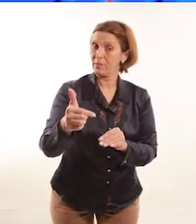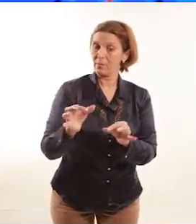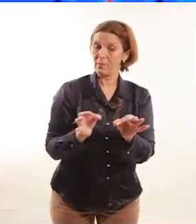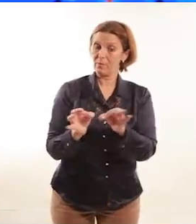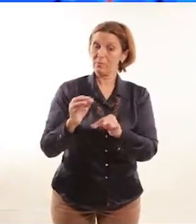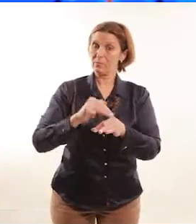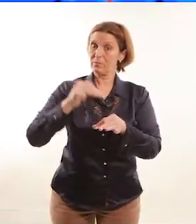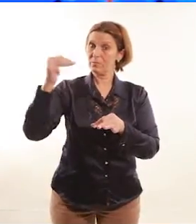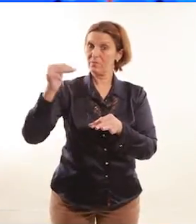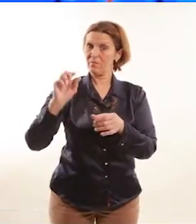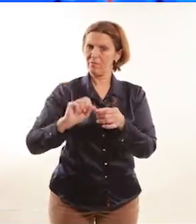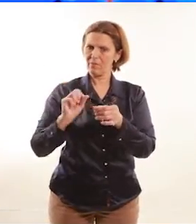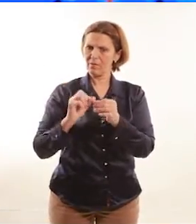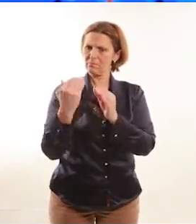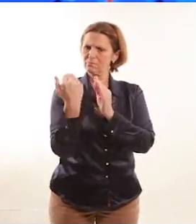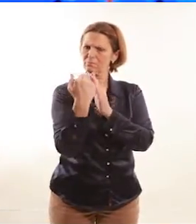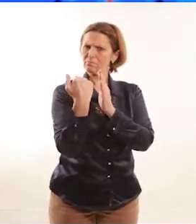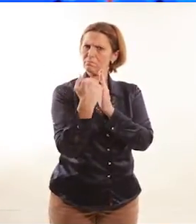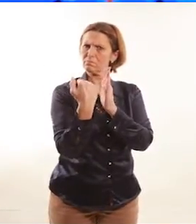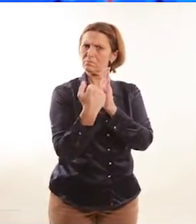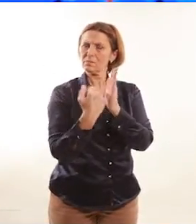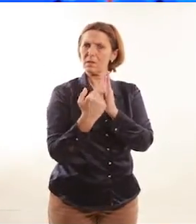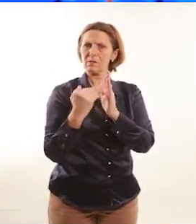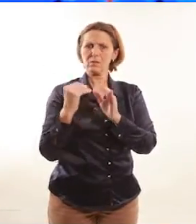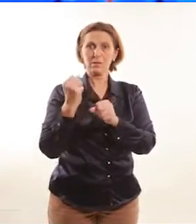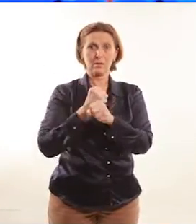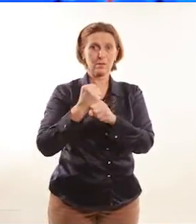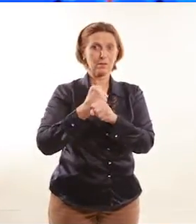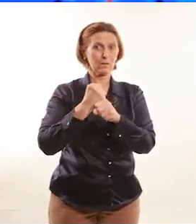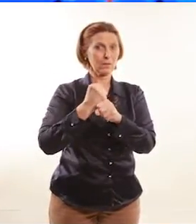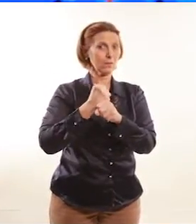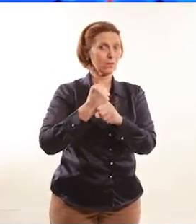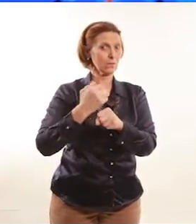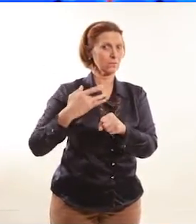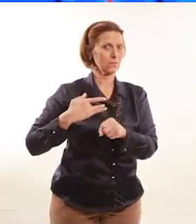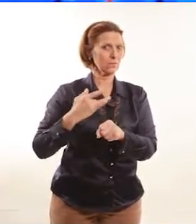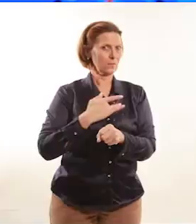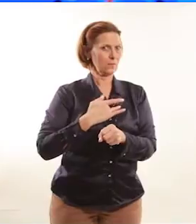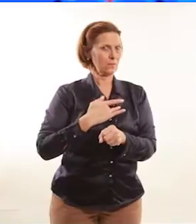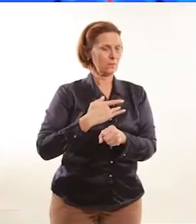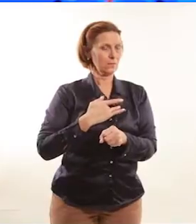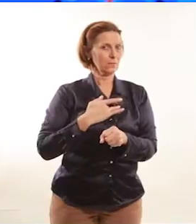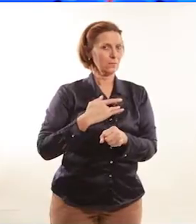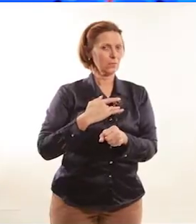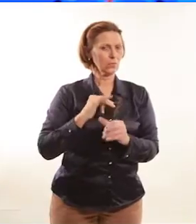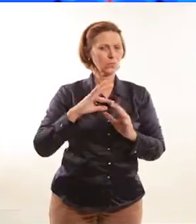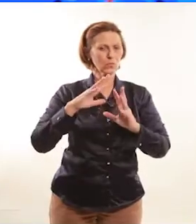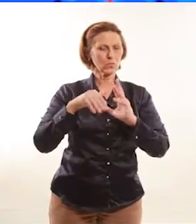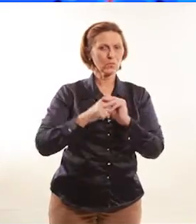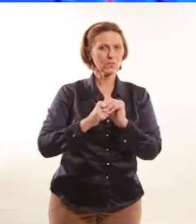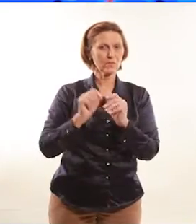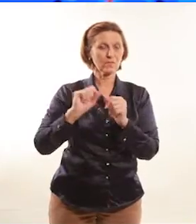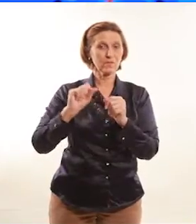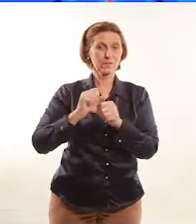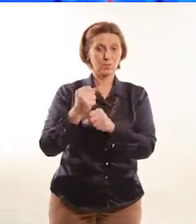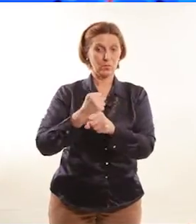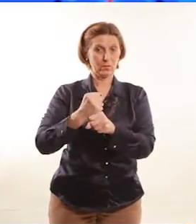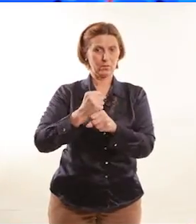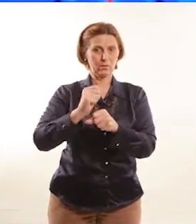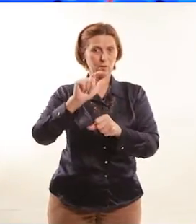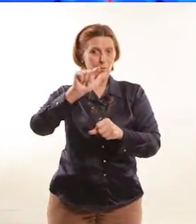de Saúde, a gente faz a Programação Anual de Saúde, que são as ações que serão executadas no decorrer do ano.